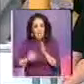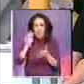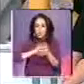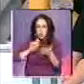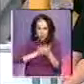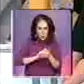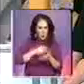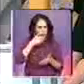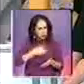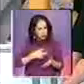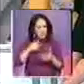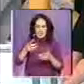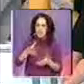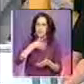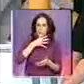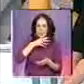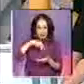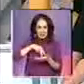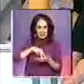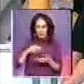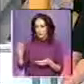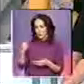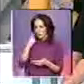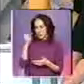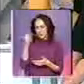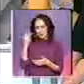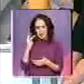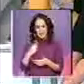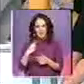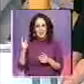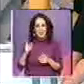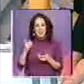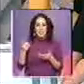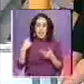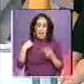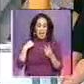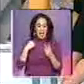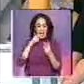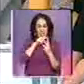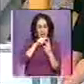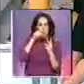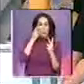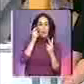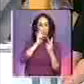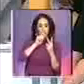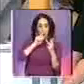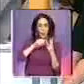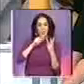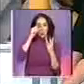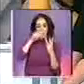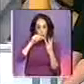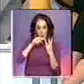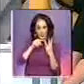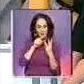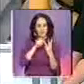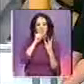apresentação, o Walter, e como nos conhecemos tão bem um ao outro, estava no meio e nós estávamos um em cada lado. E o Walter começa